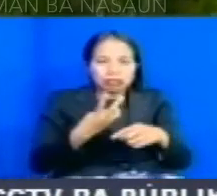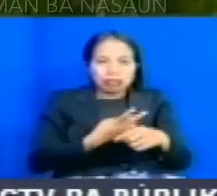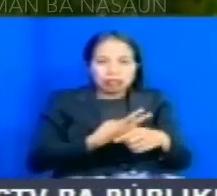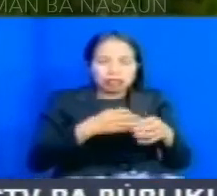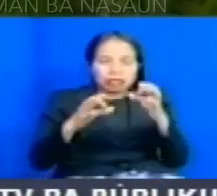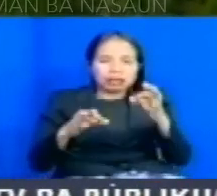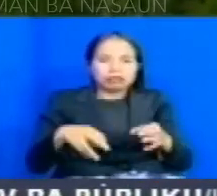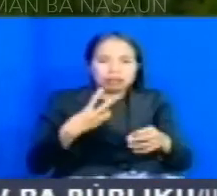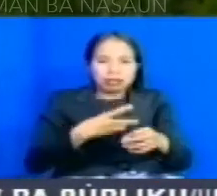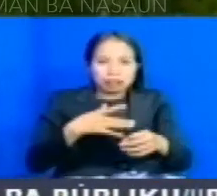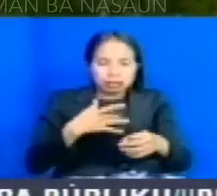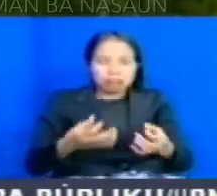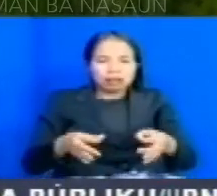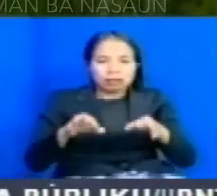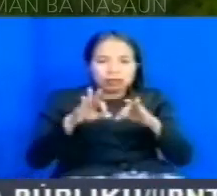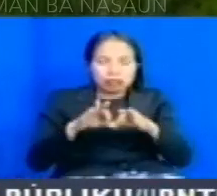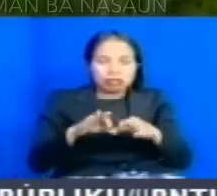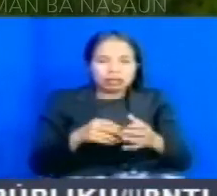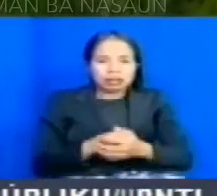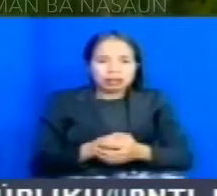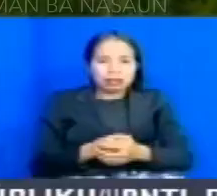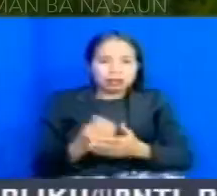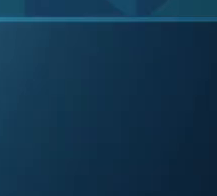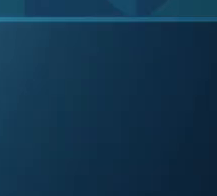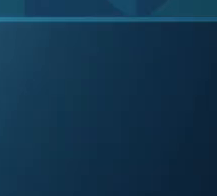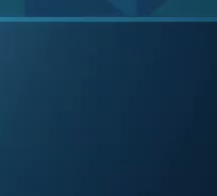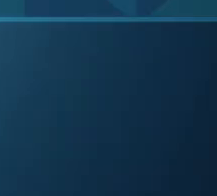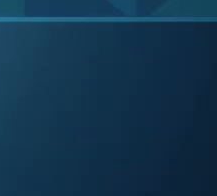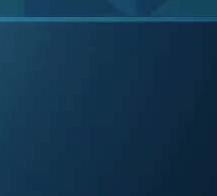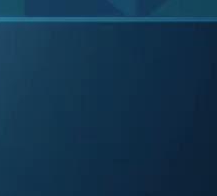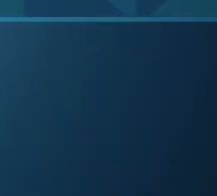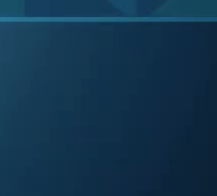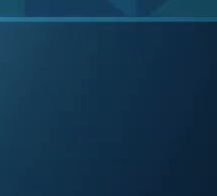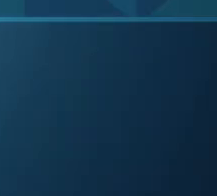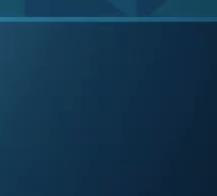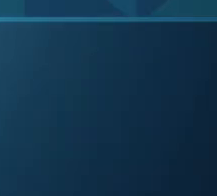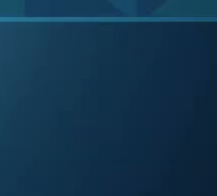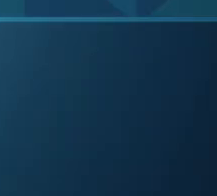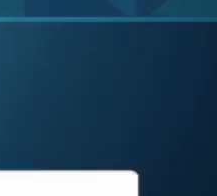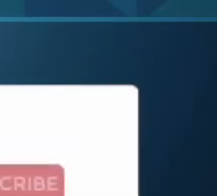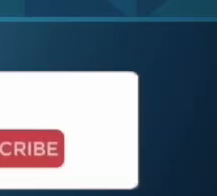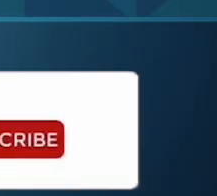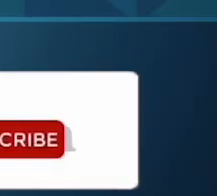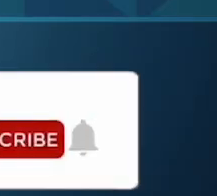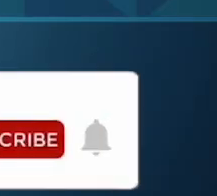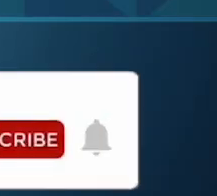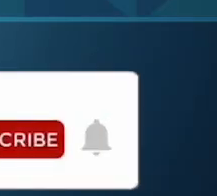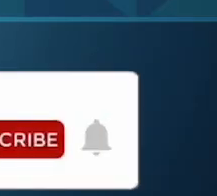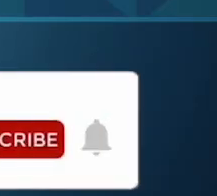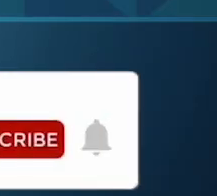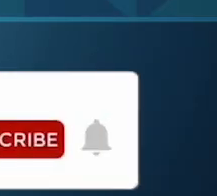sindi ne importante ita, magala ho buat ne lori ta boing. Atu hetang informasaun faktuais no